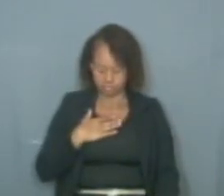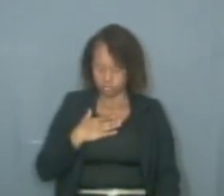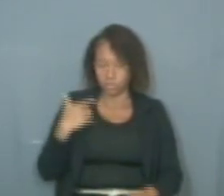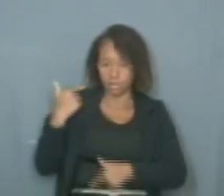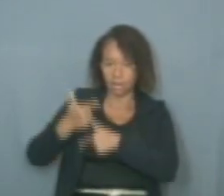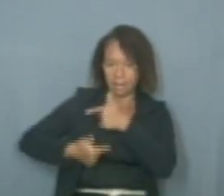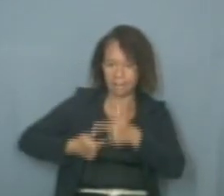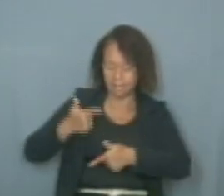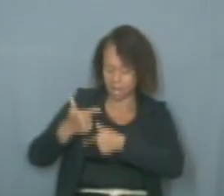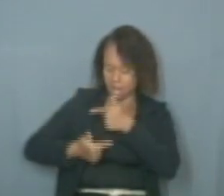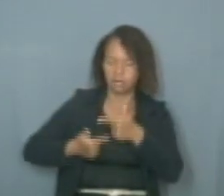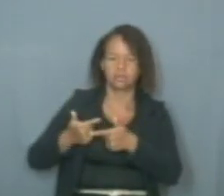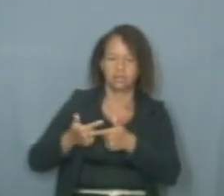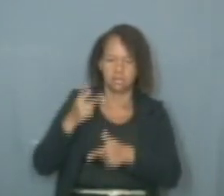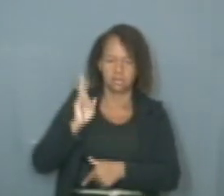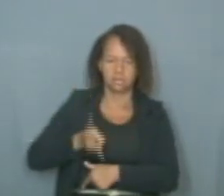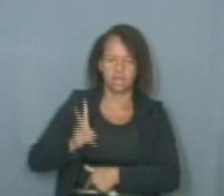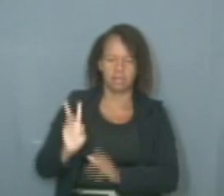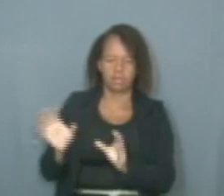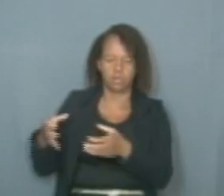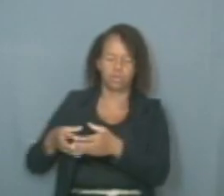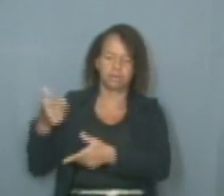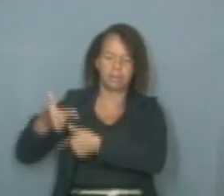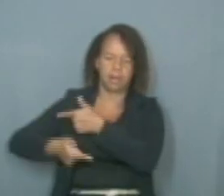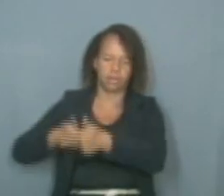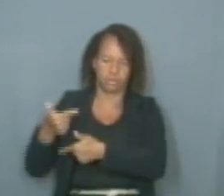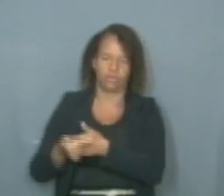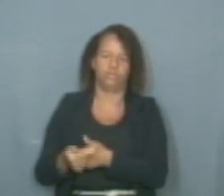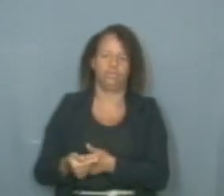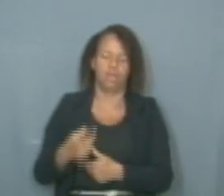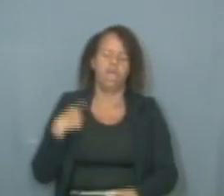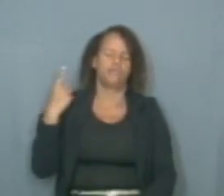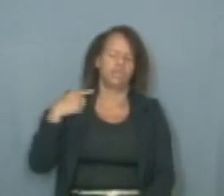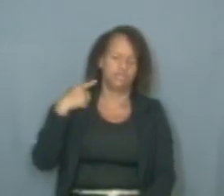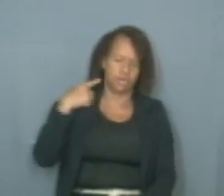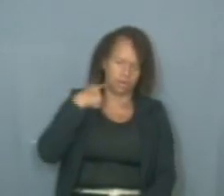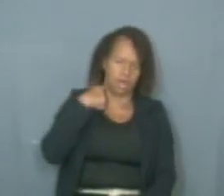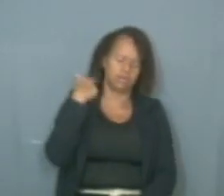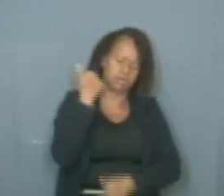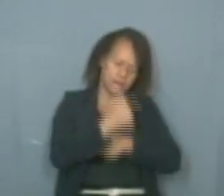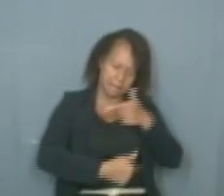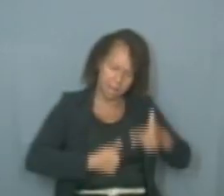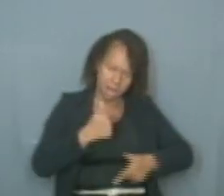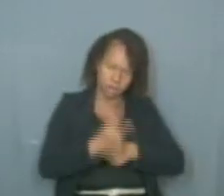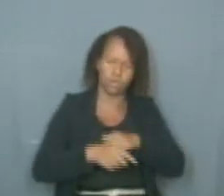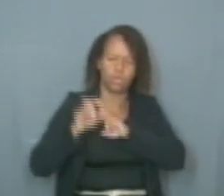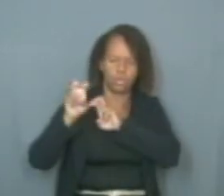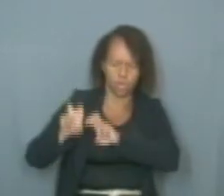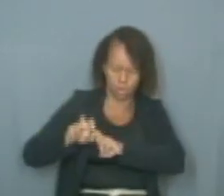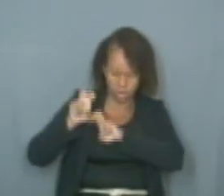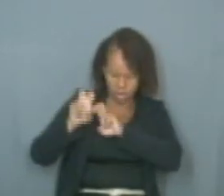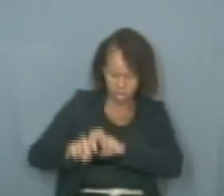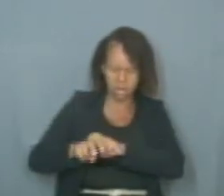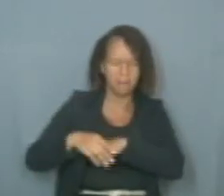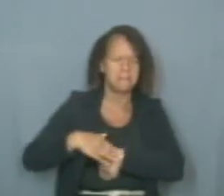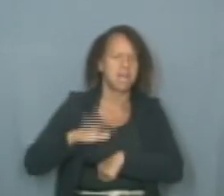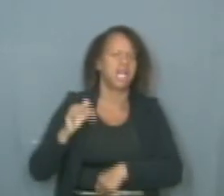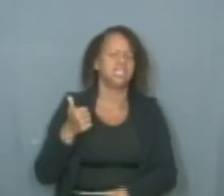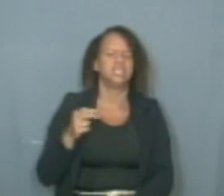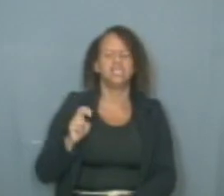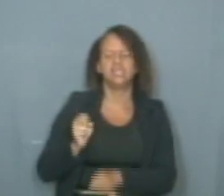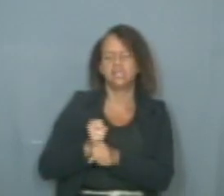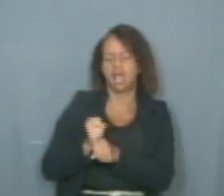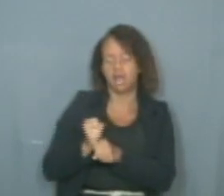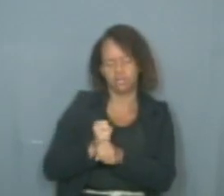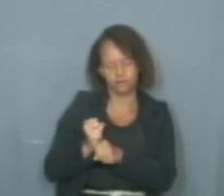trabalho sempre foi da classe trabalhadora. Fui advogada de trabalhadores rurais por mais de 15